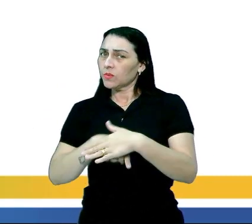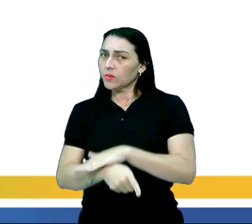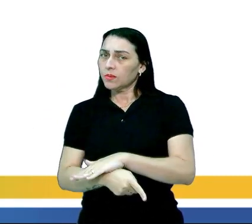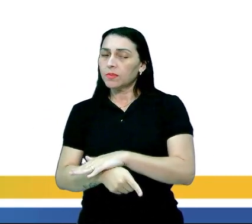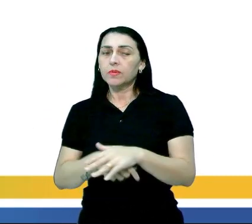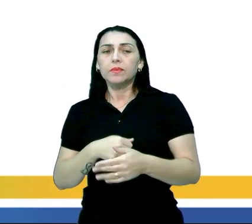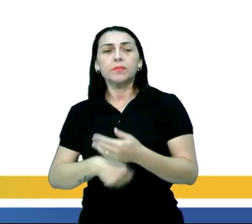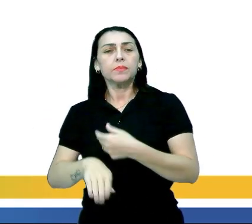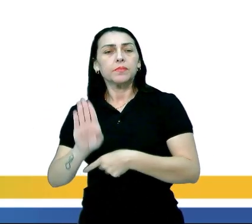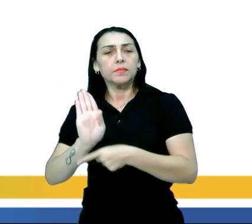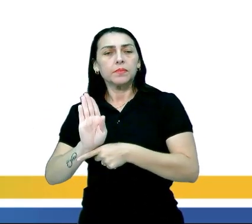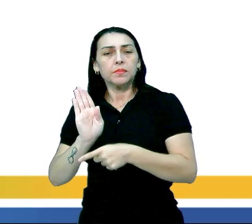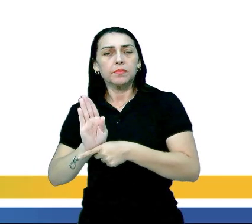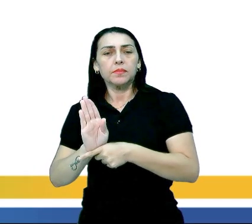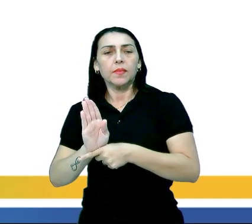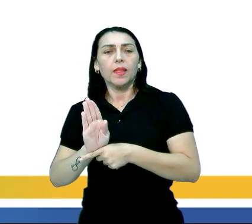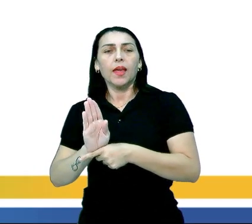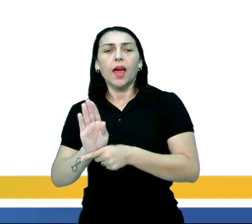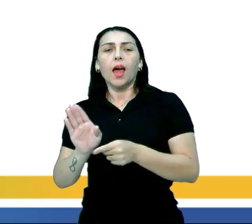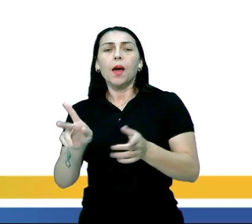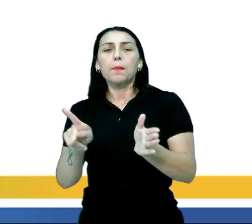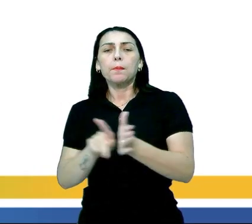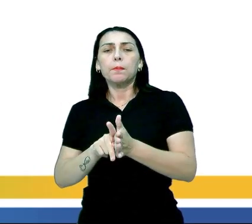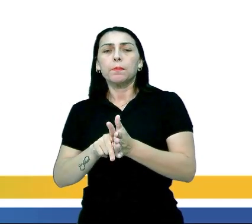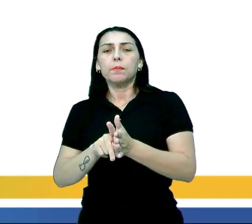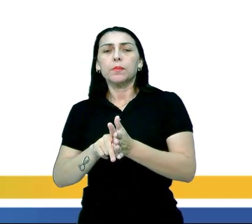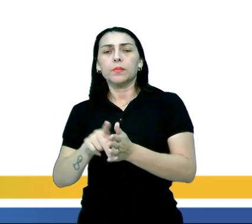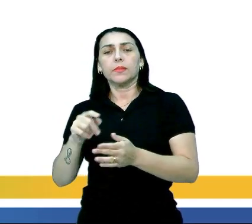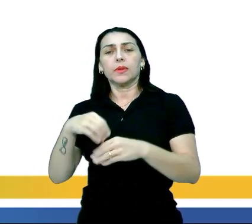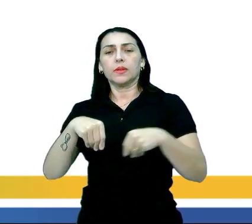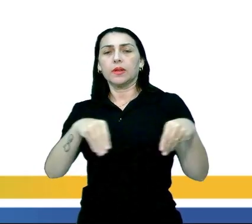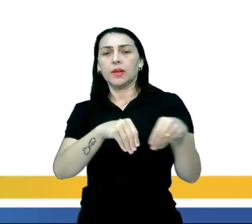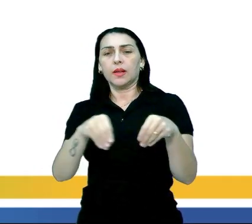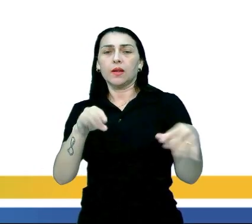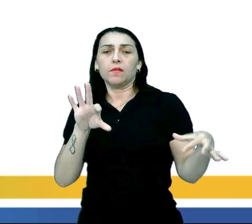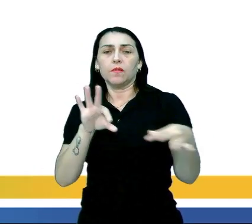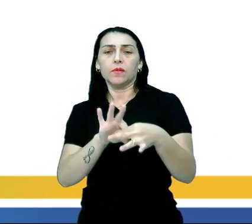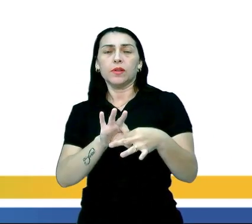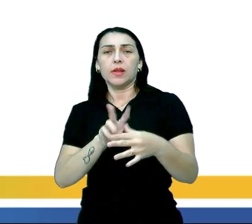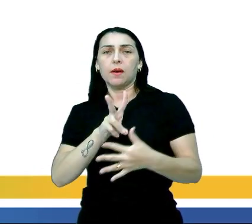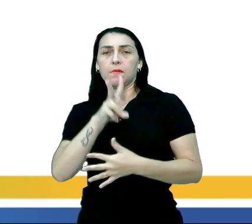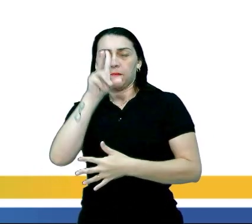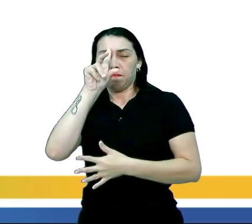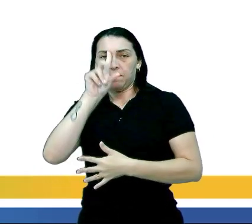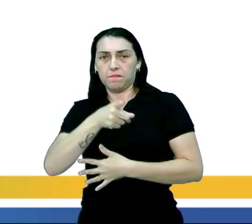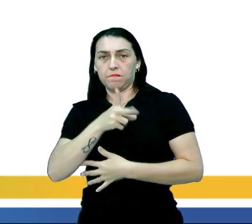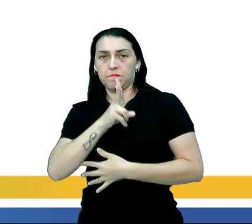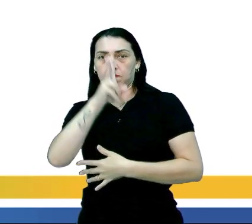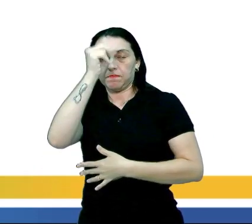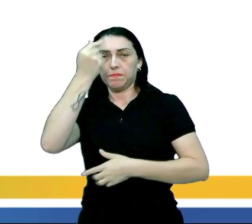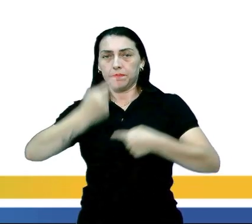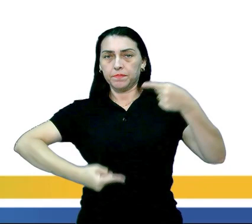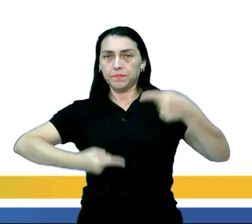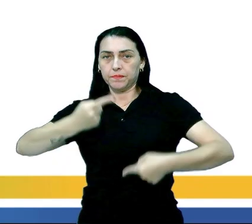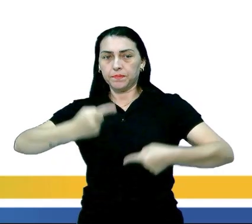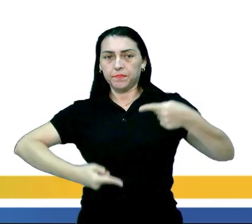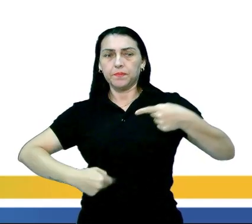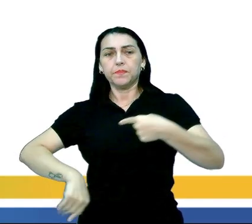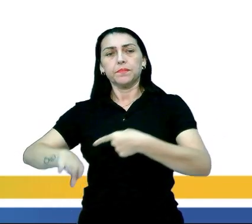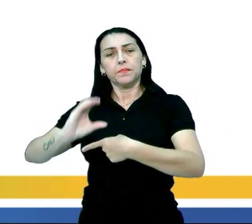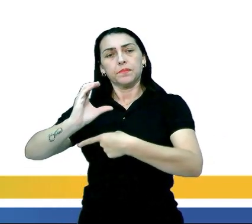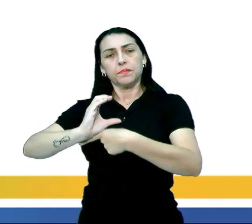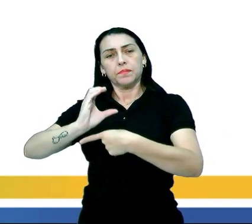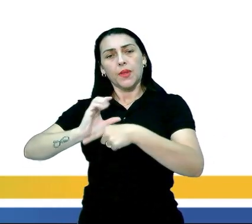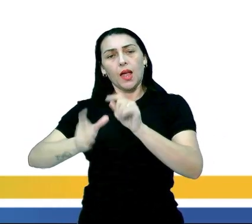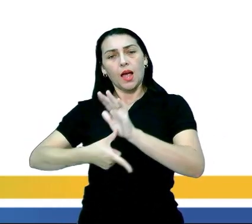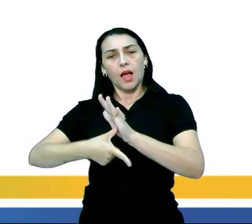a estude. B, a concentração da propriedade de terra é vinculada ao poder